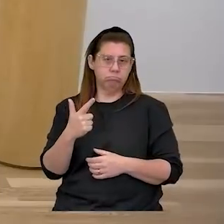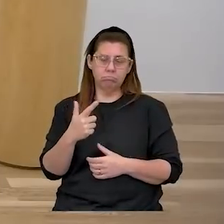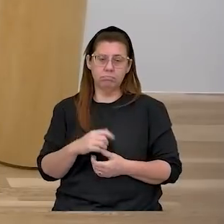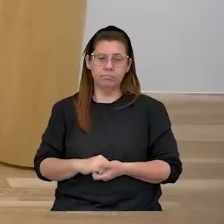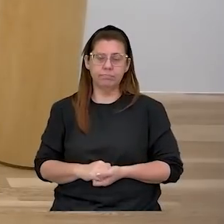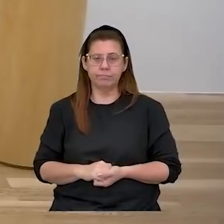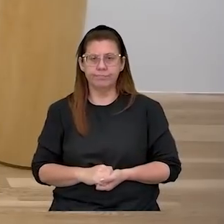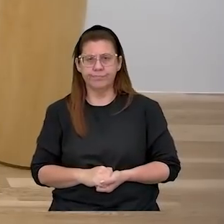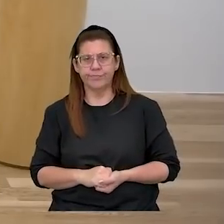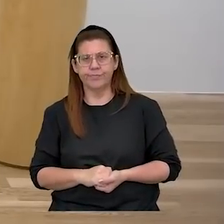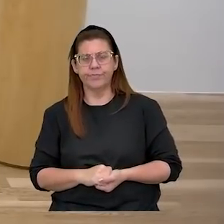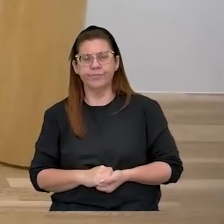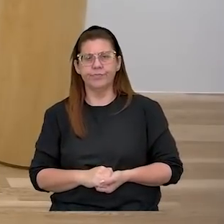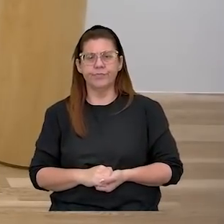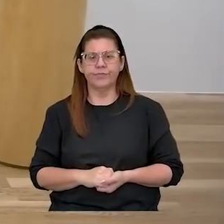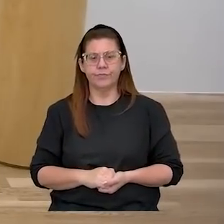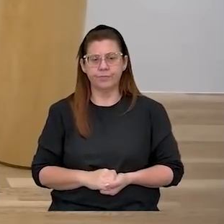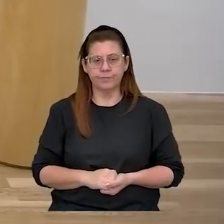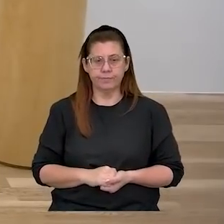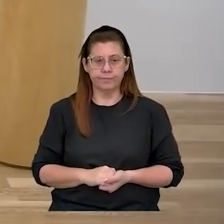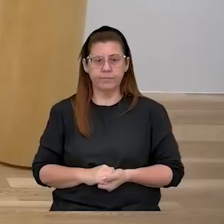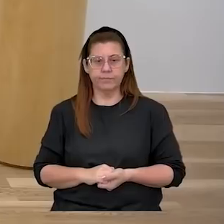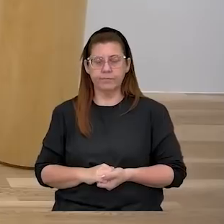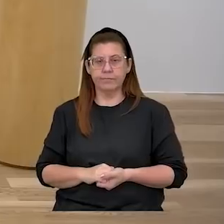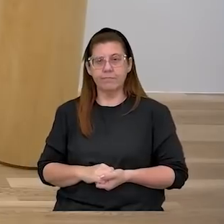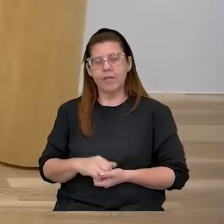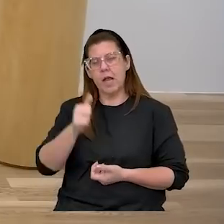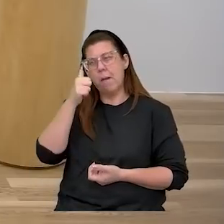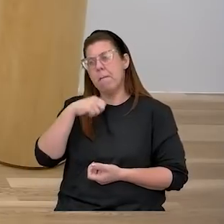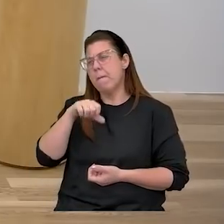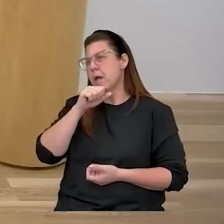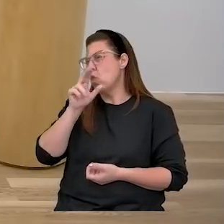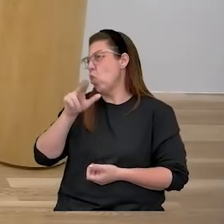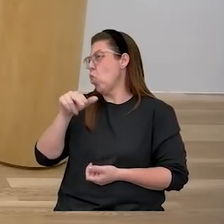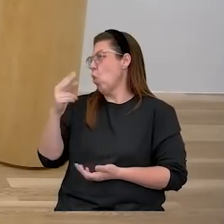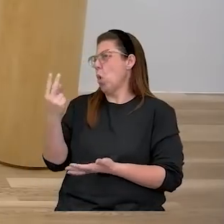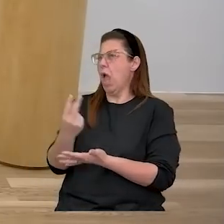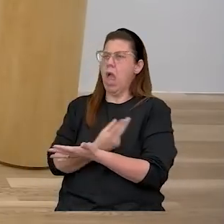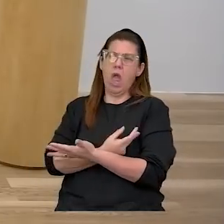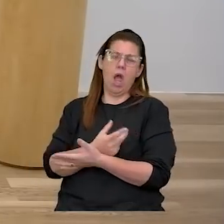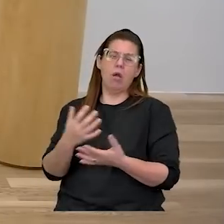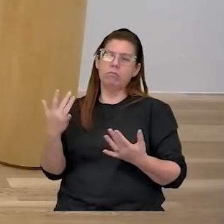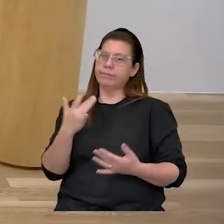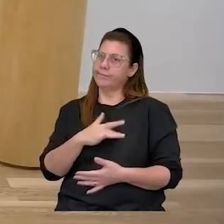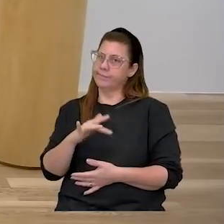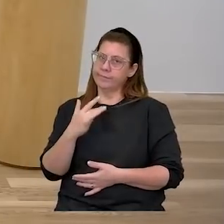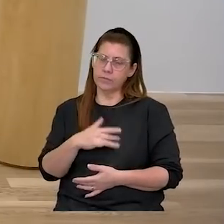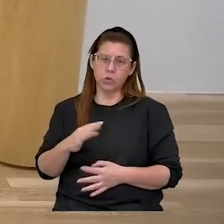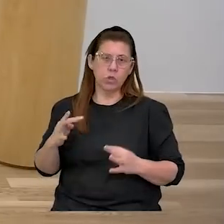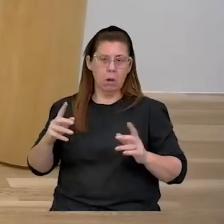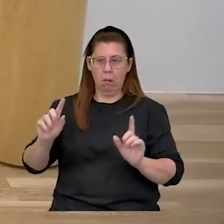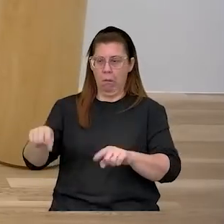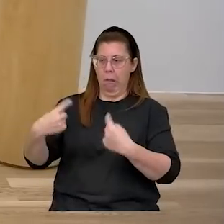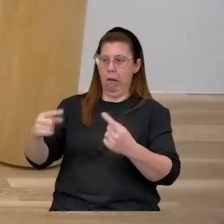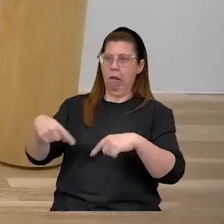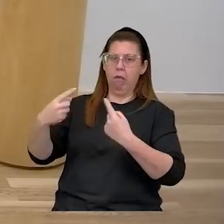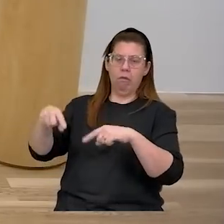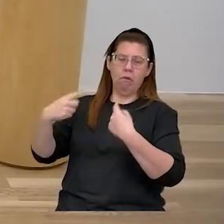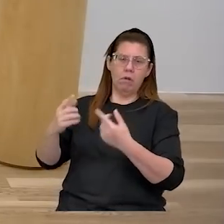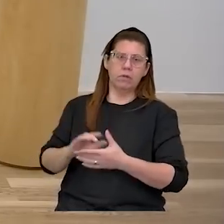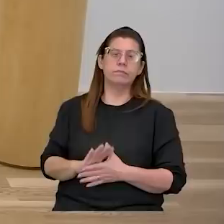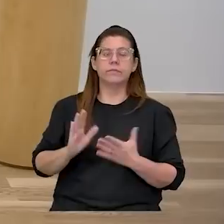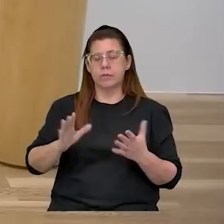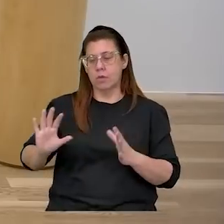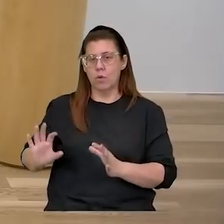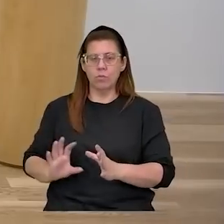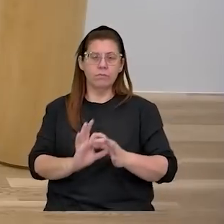nessa questão da idealização da mãe, que a mãe, nossa, ela não pode cometer um errinho, coitada. Então, essa intertextualidade aí com a